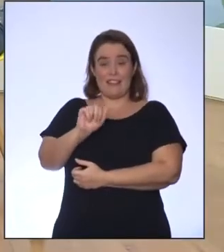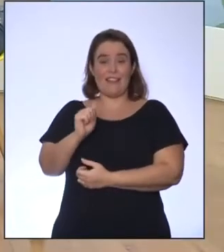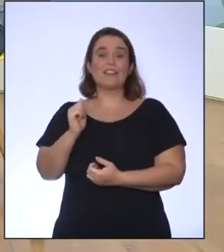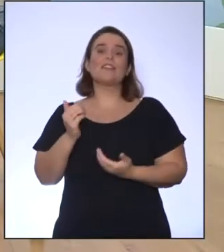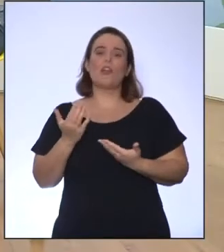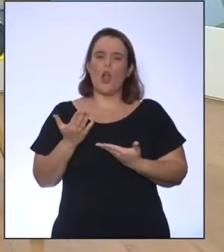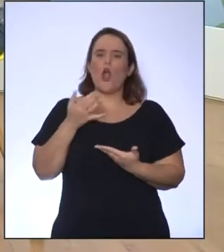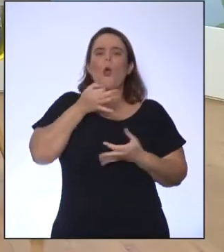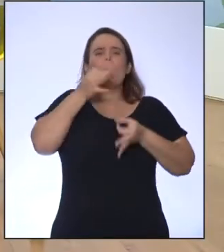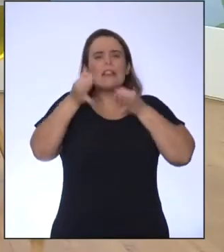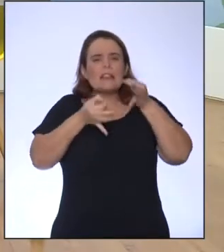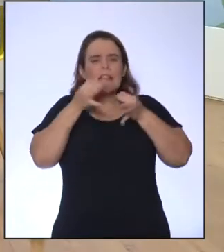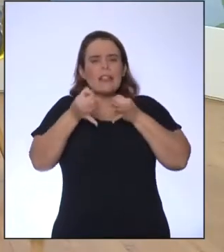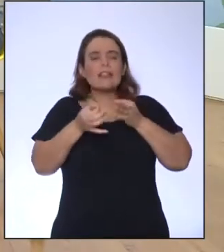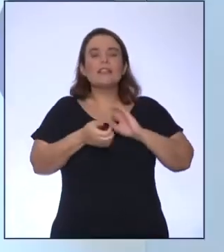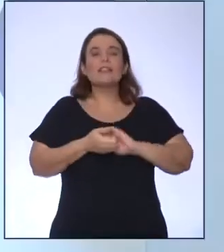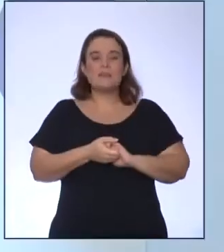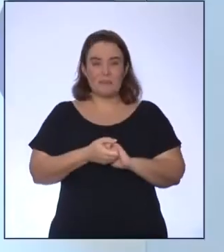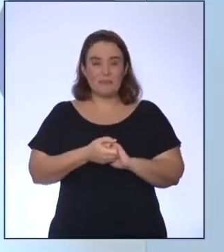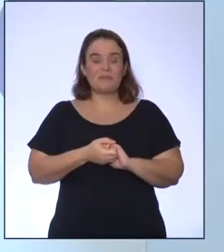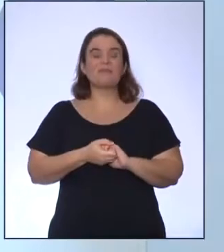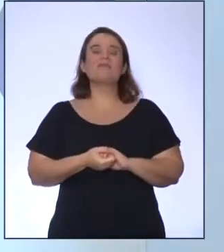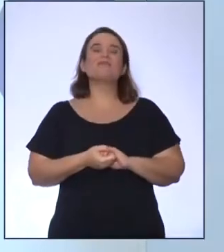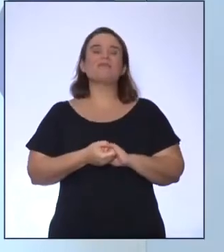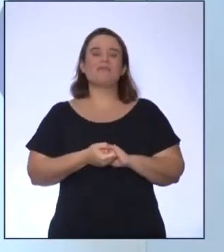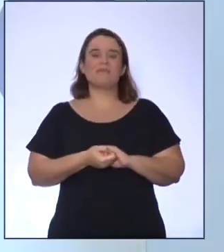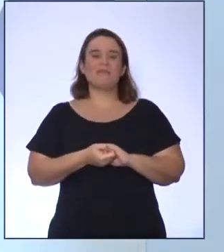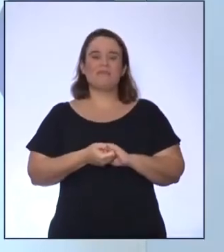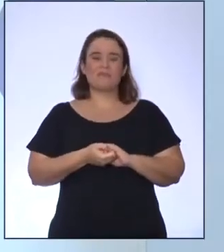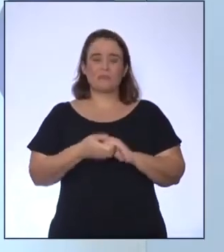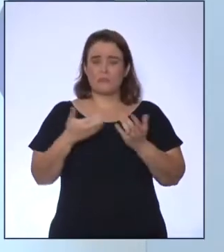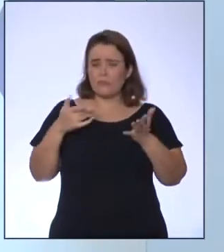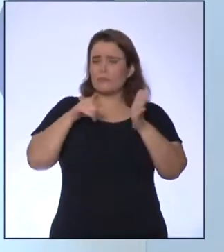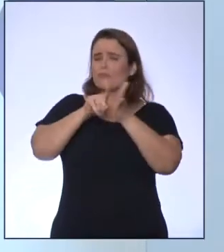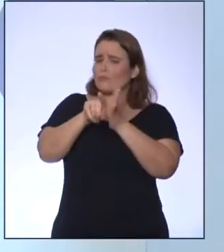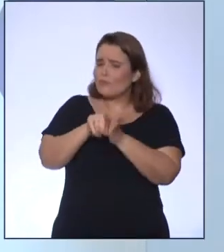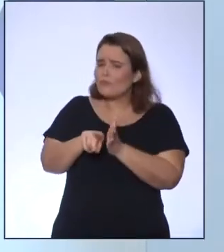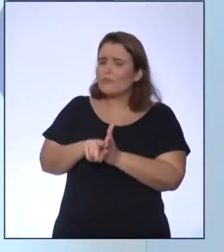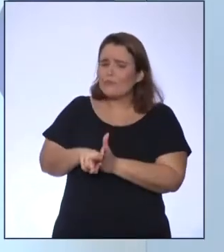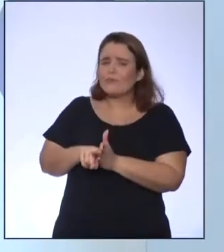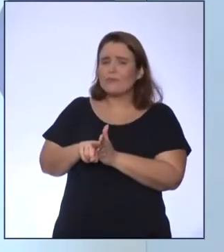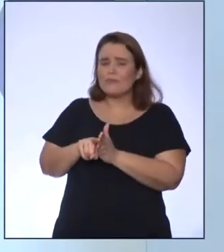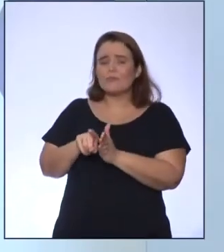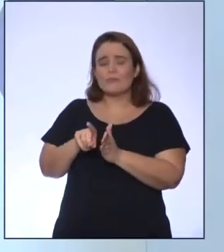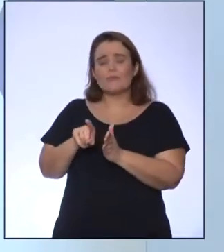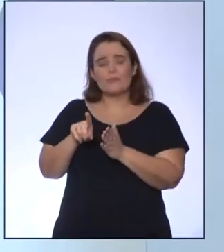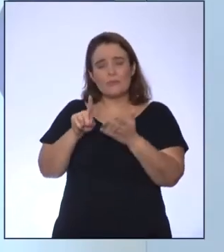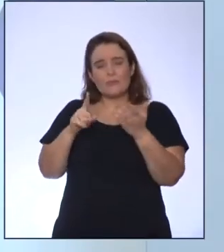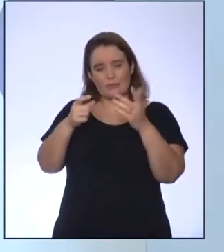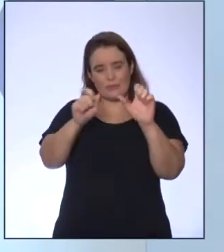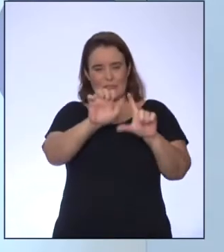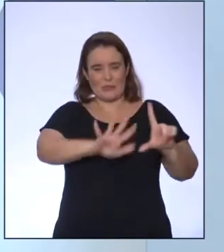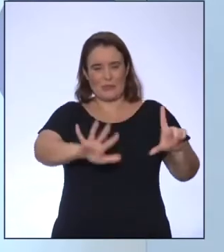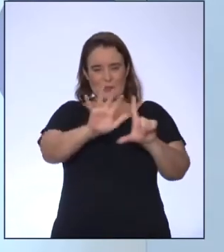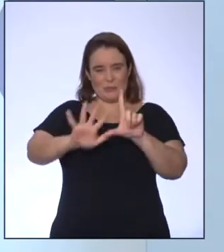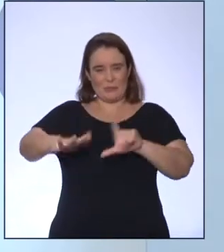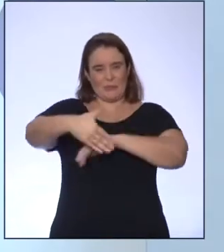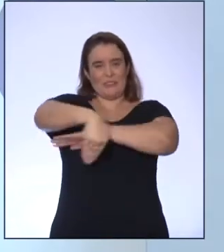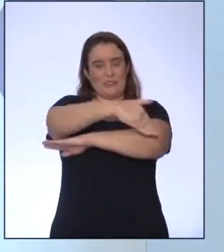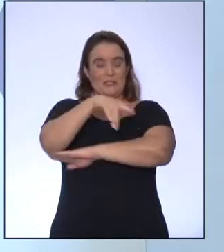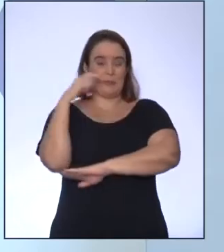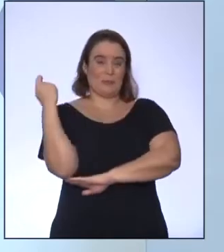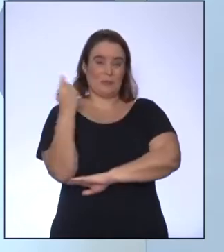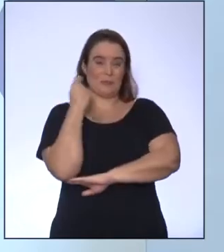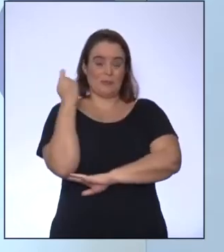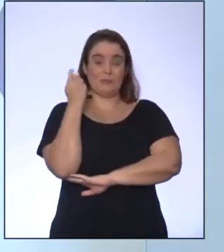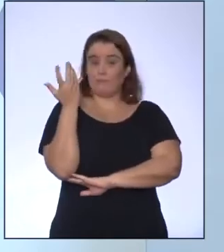comentários, né, professora, diante dos questionamentos das imagens aí da Avenida Paulista.